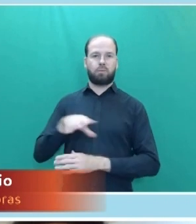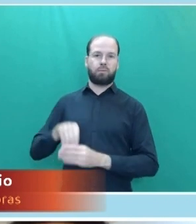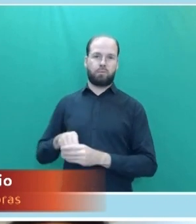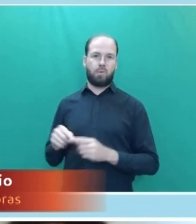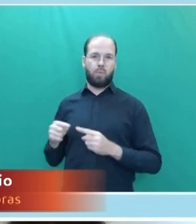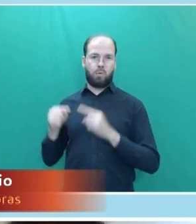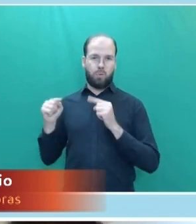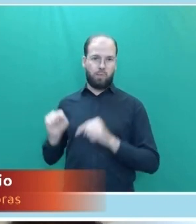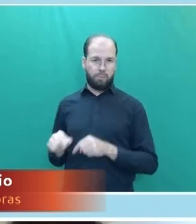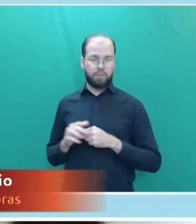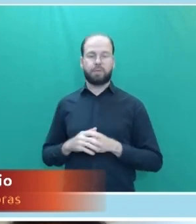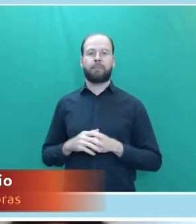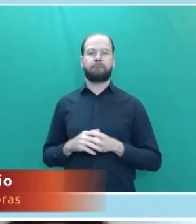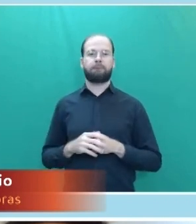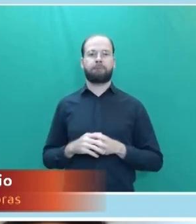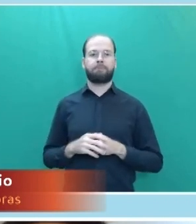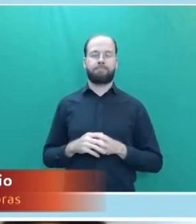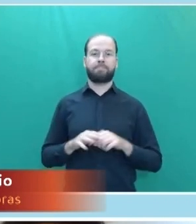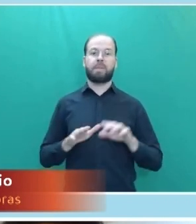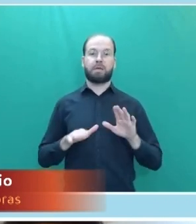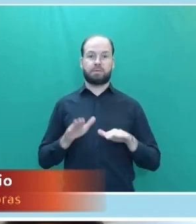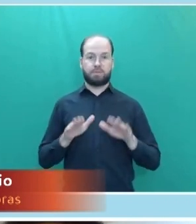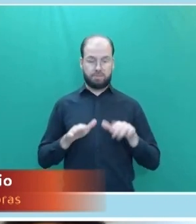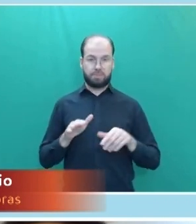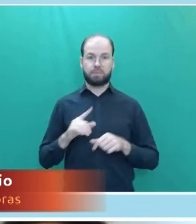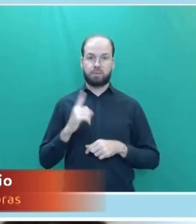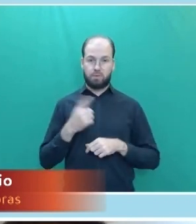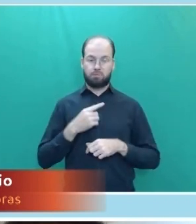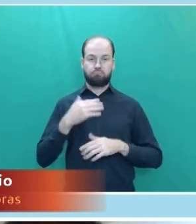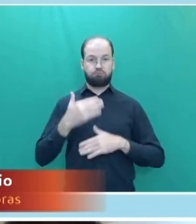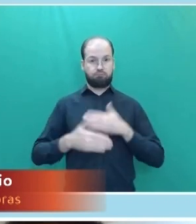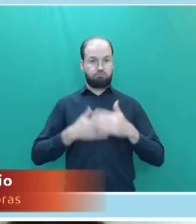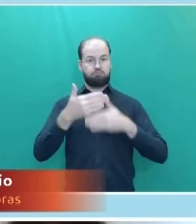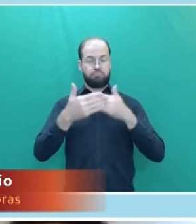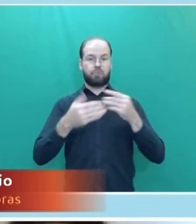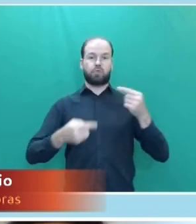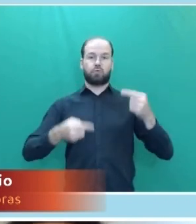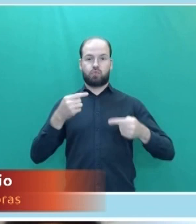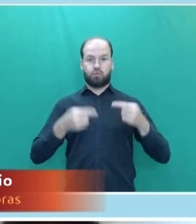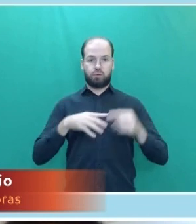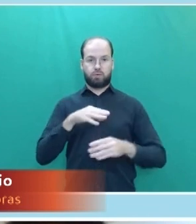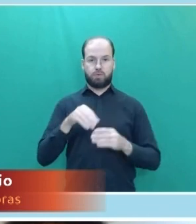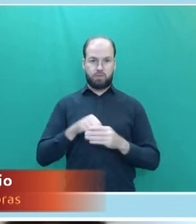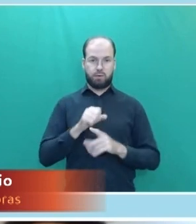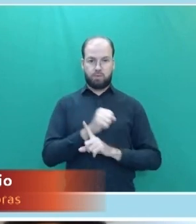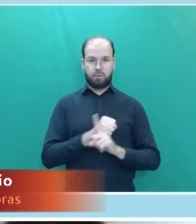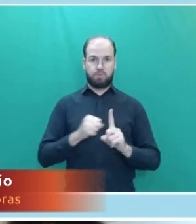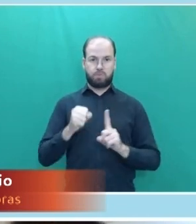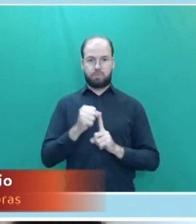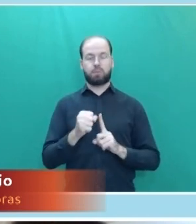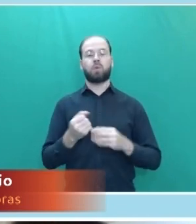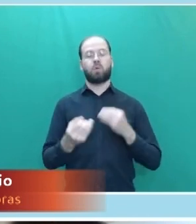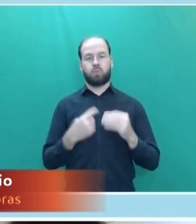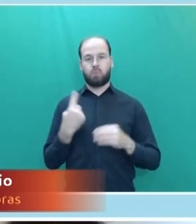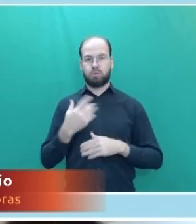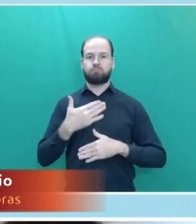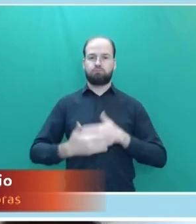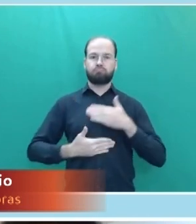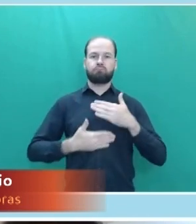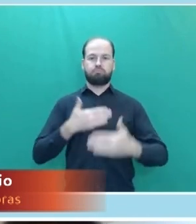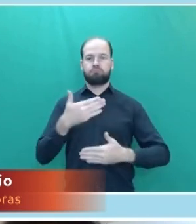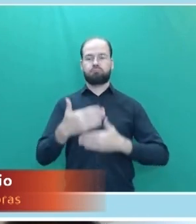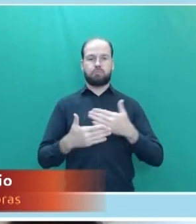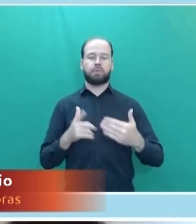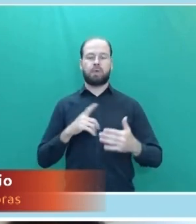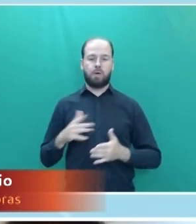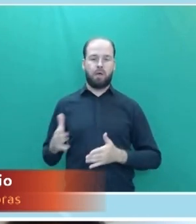E por mais que às vezes a gente avance muito essa discussão na sociedade, né? Como vem avançando, ainda tem um percurso muito longo pela